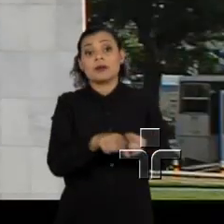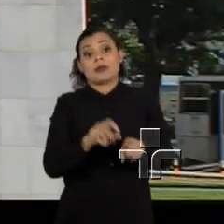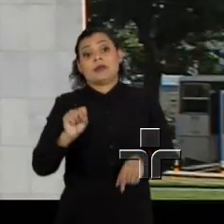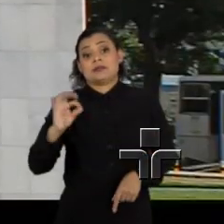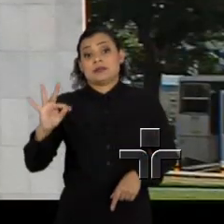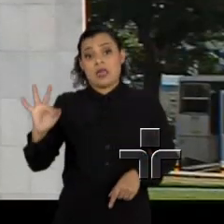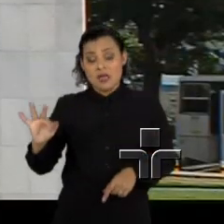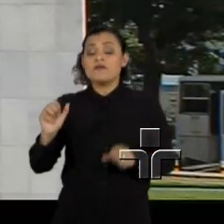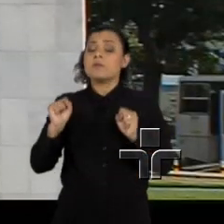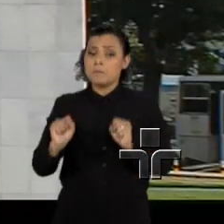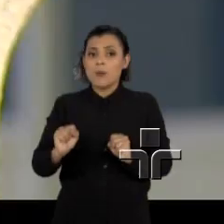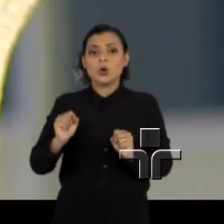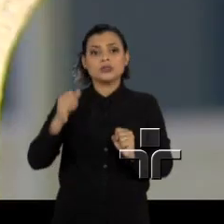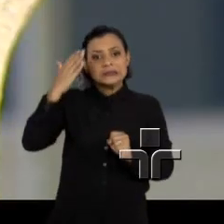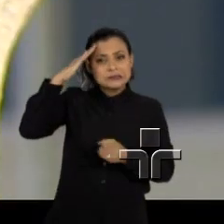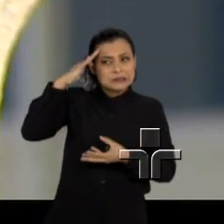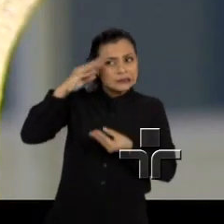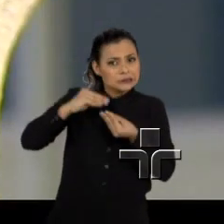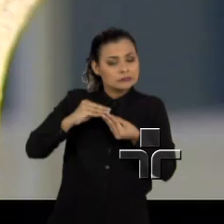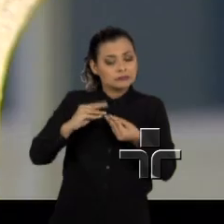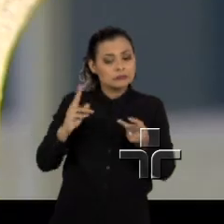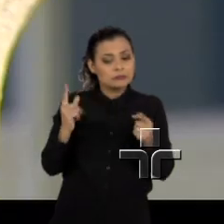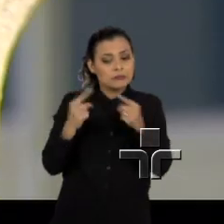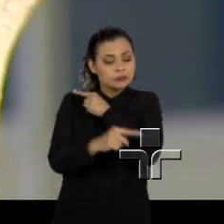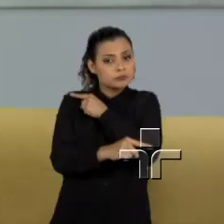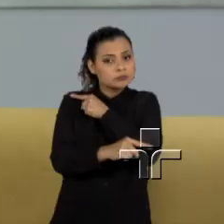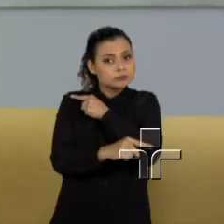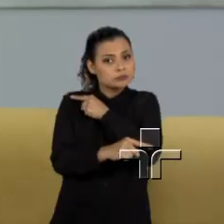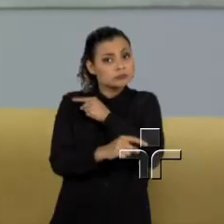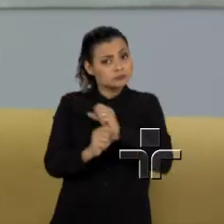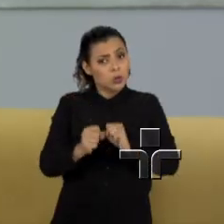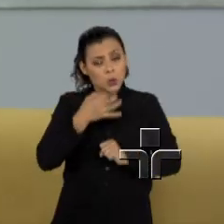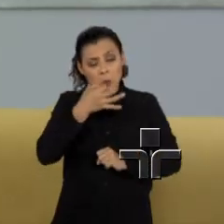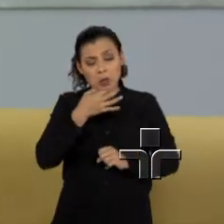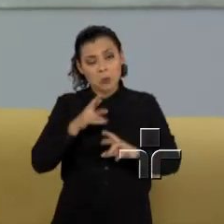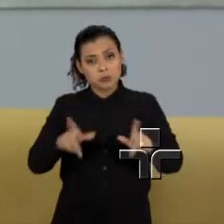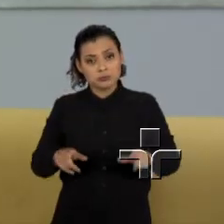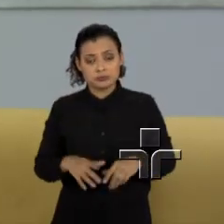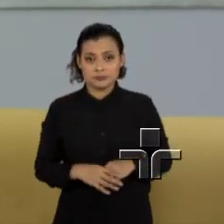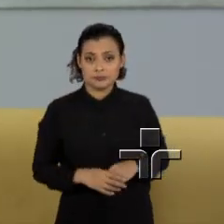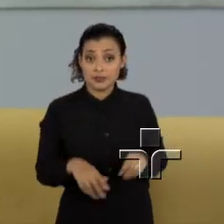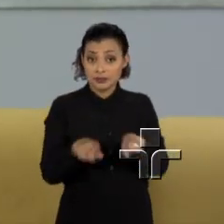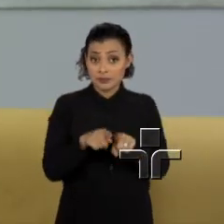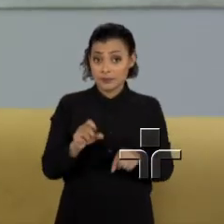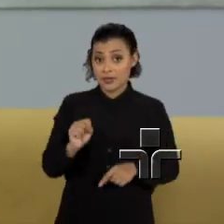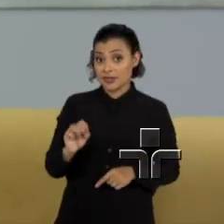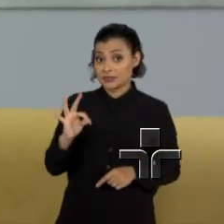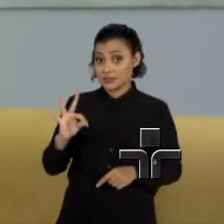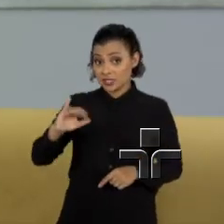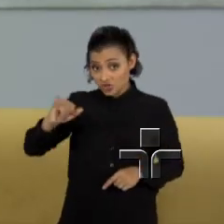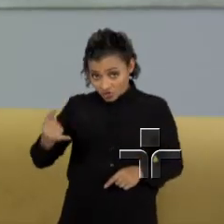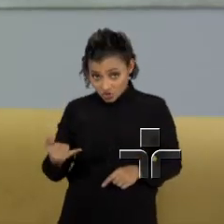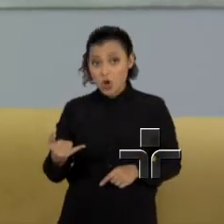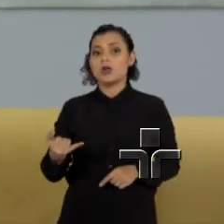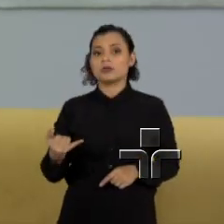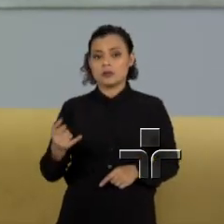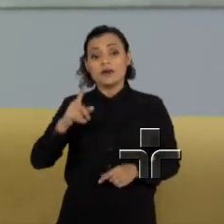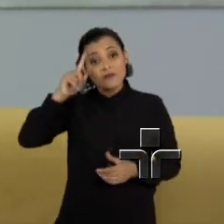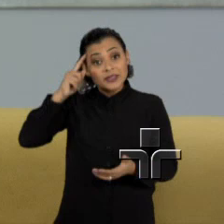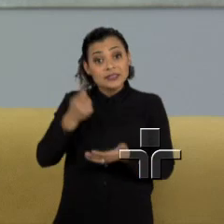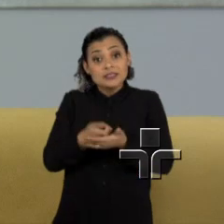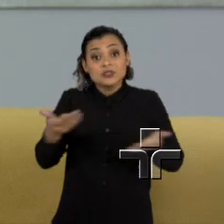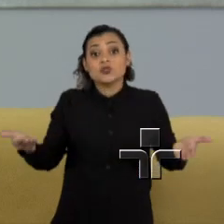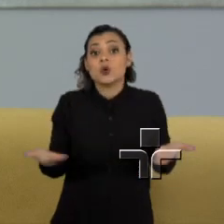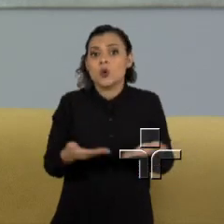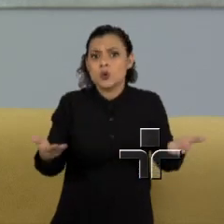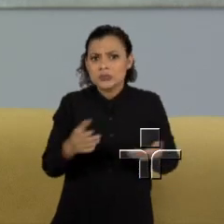podem adotar entendimento diferente da segunda. O Superior Tribunal de Justiça deve decidir hoje